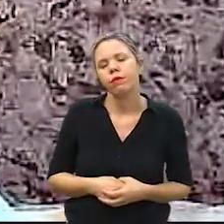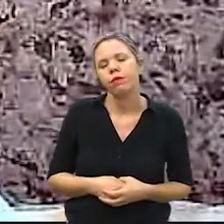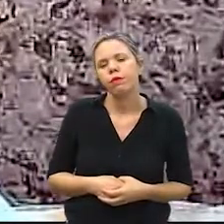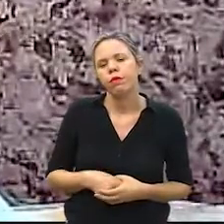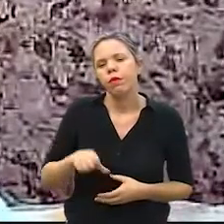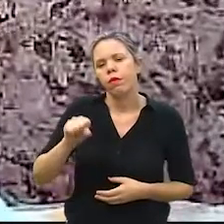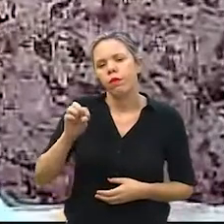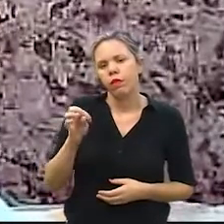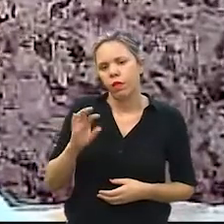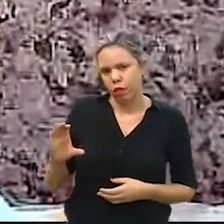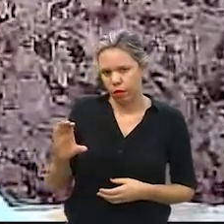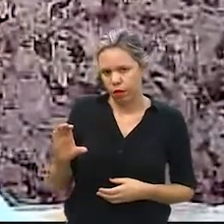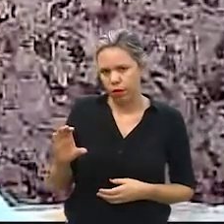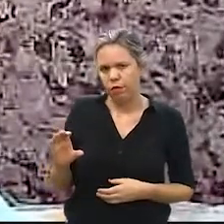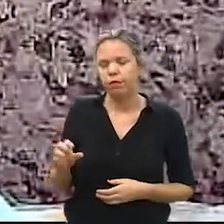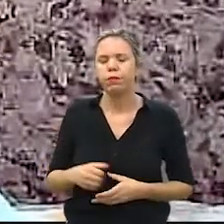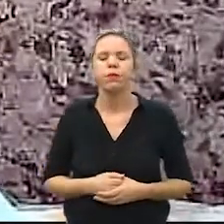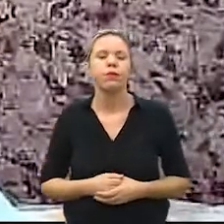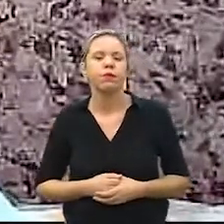CETEC,